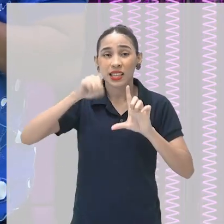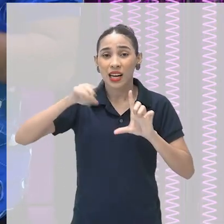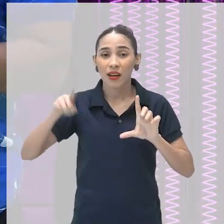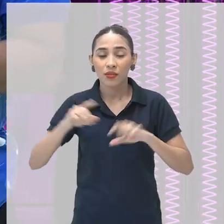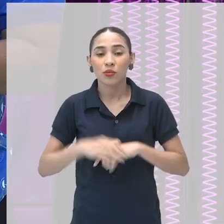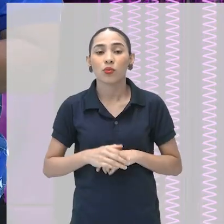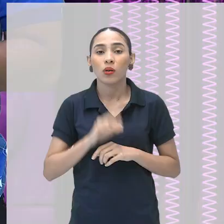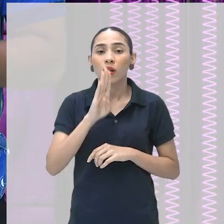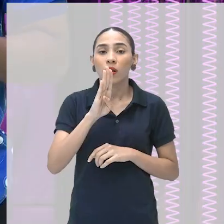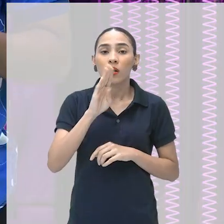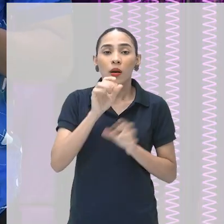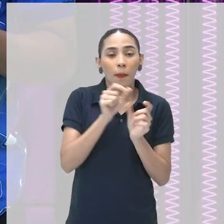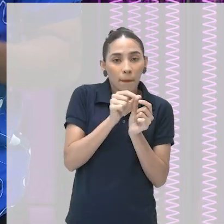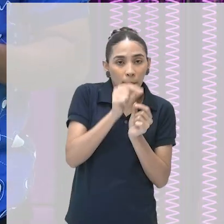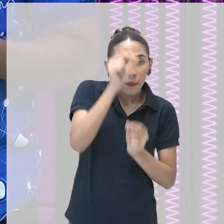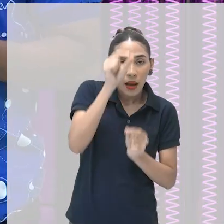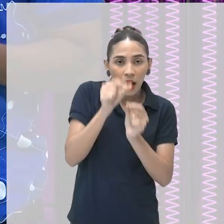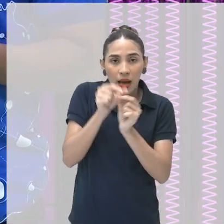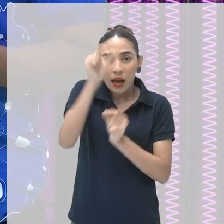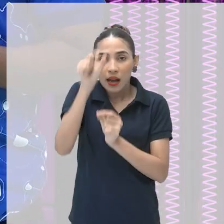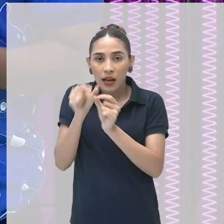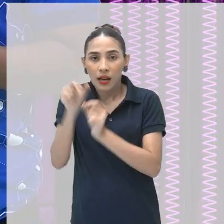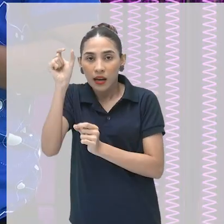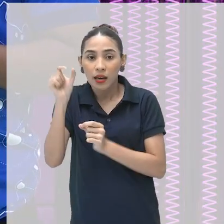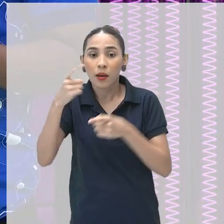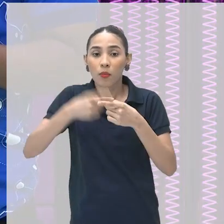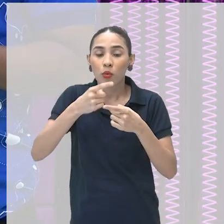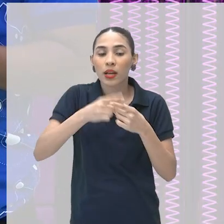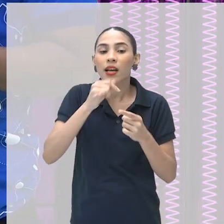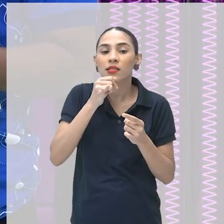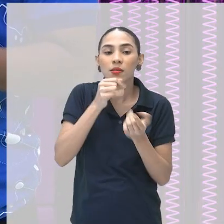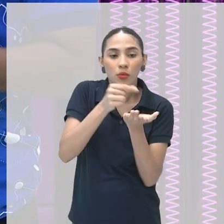de barras, porque cada